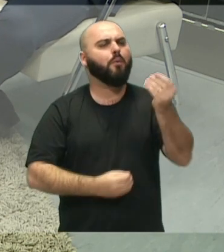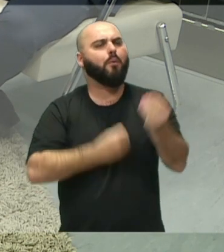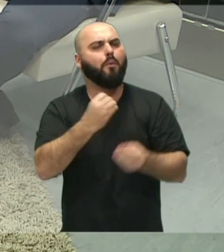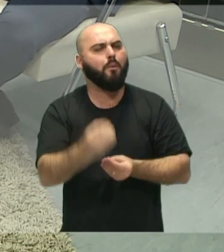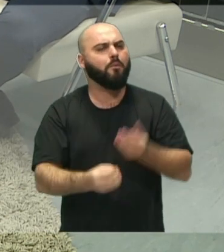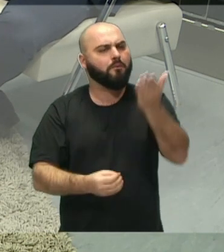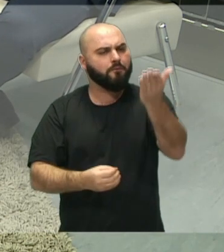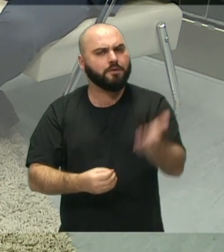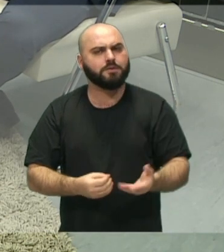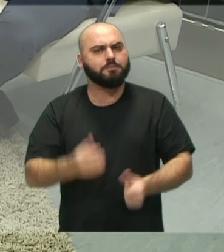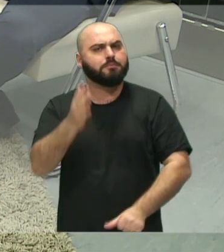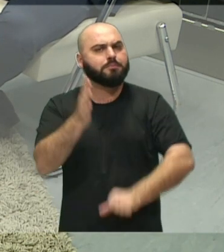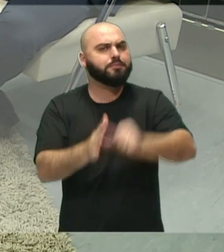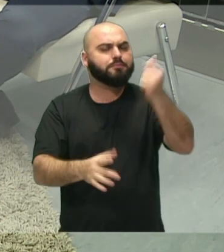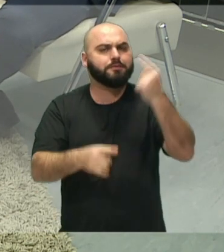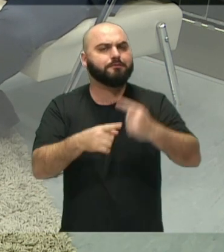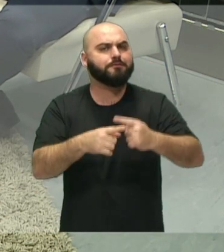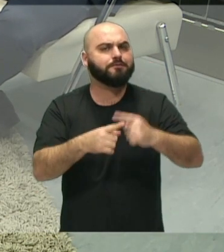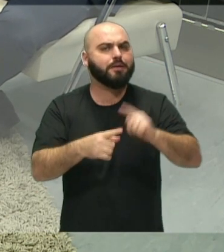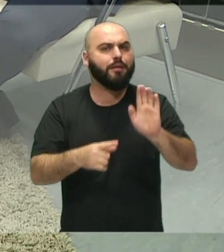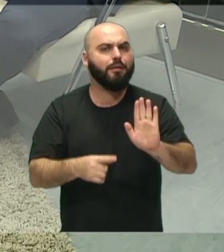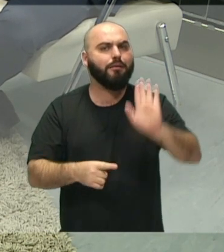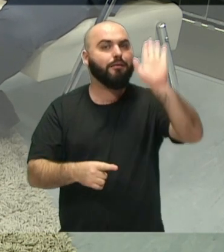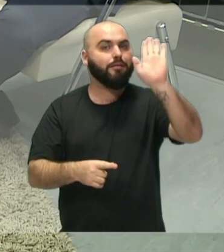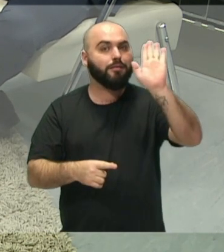foi pela primeira vez candidato também em